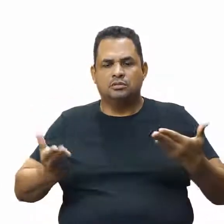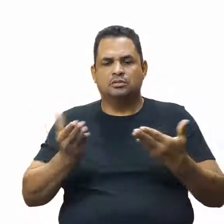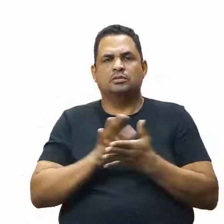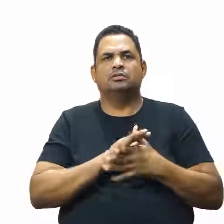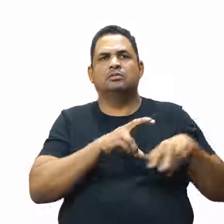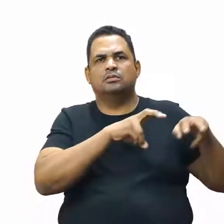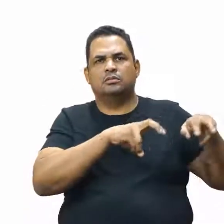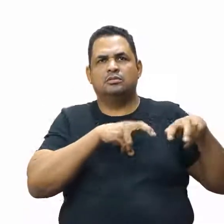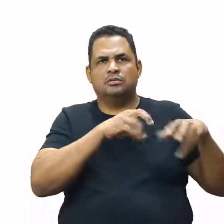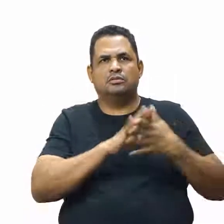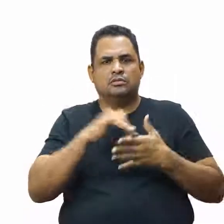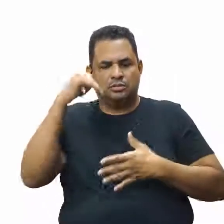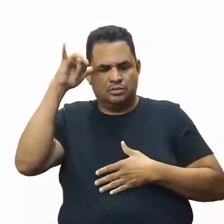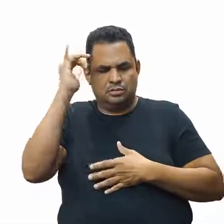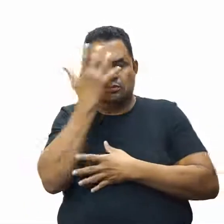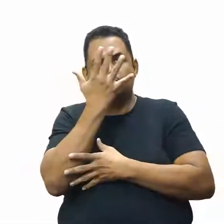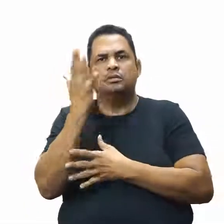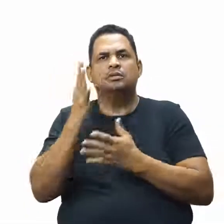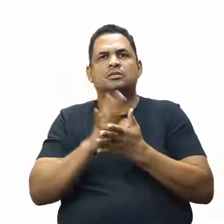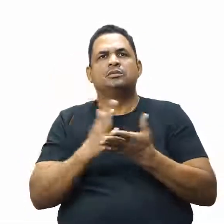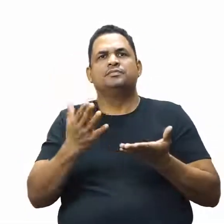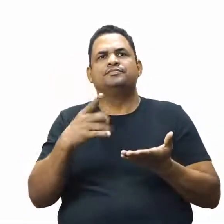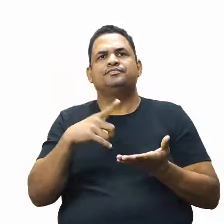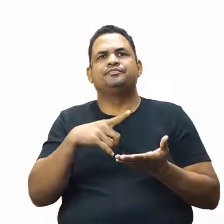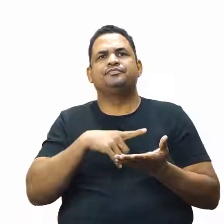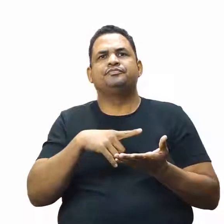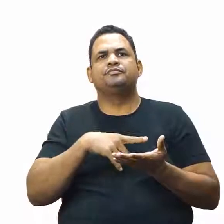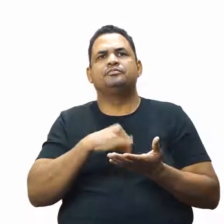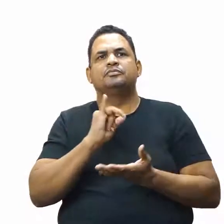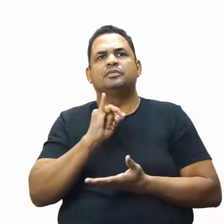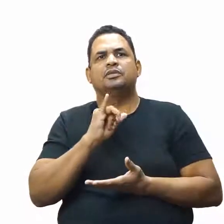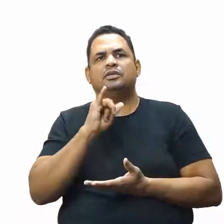e floresta, nomeia a sigla de